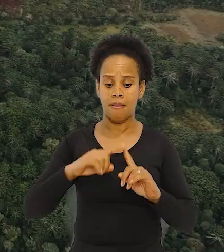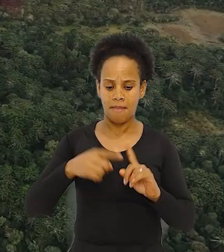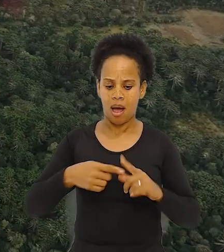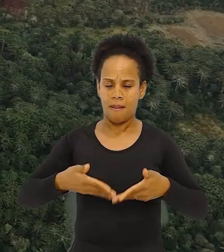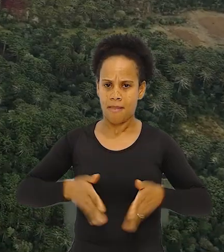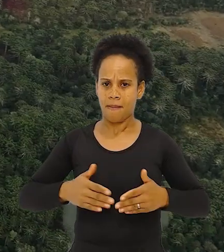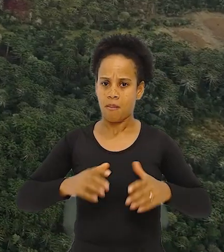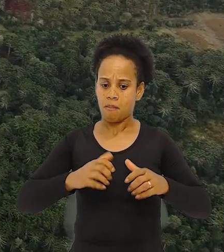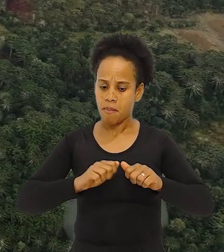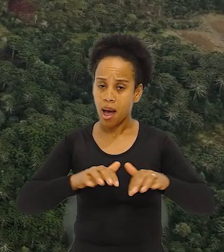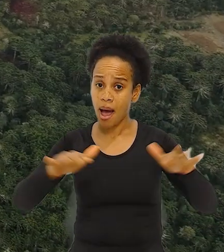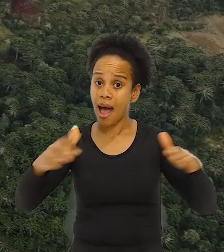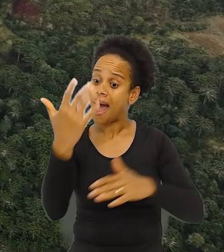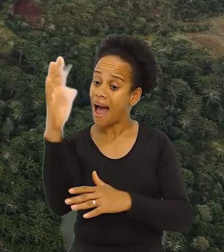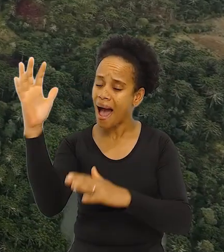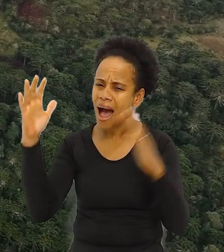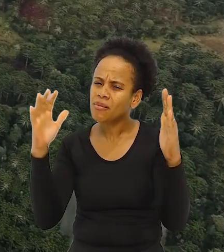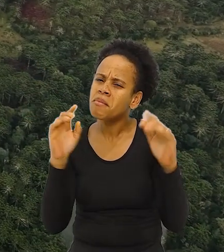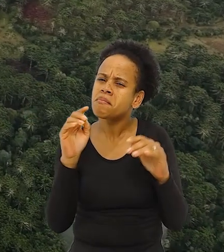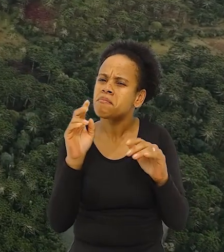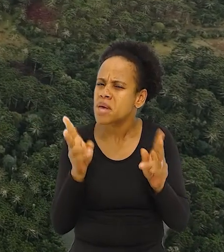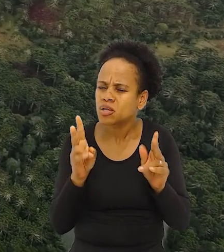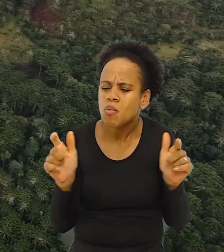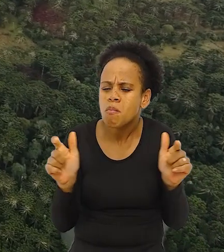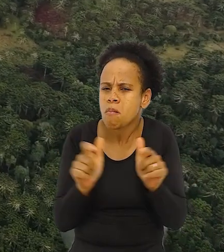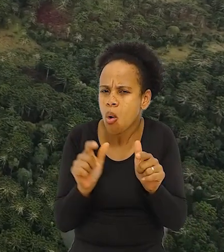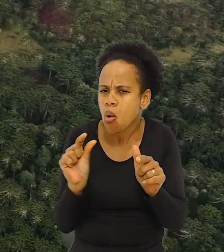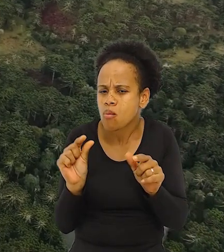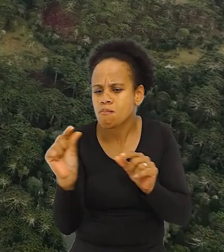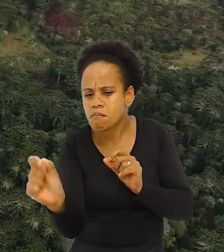matas, mesmo que rarefeitas.